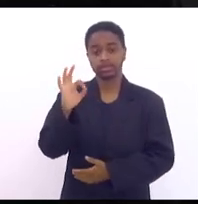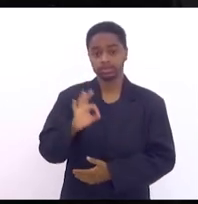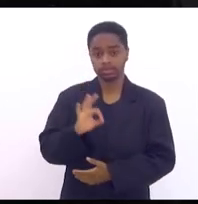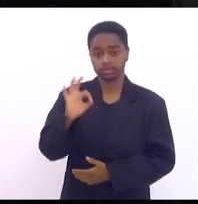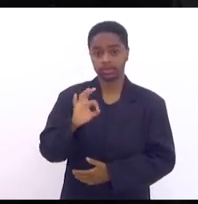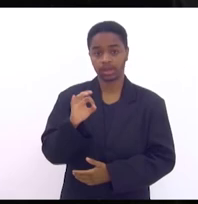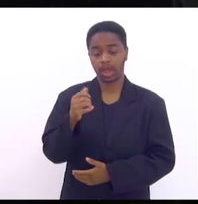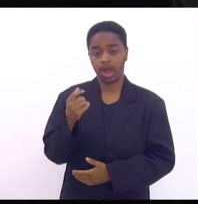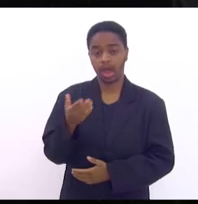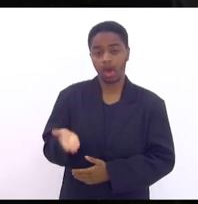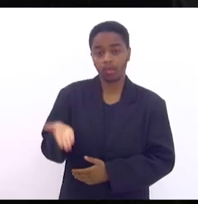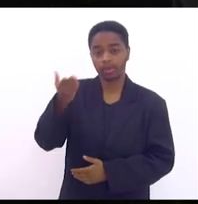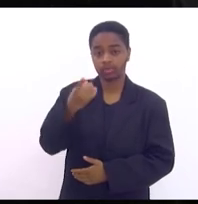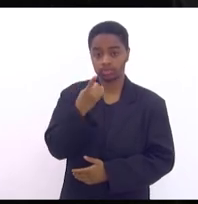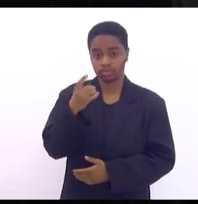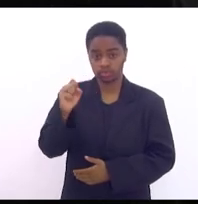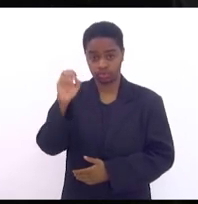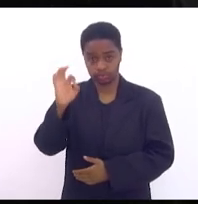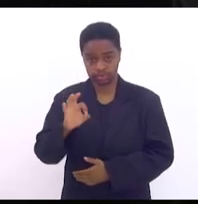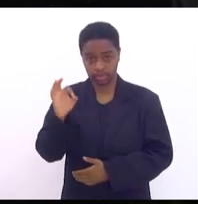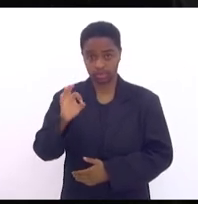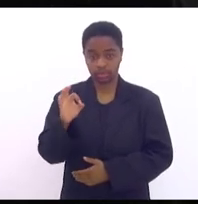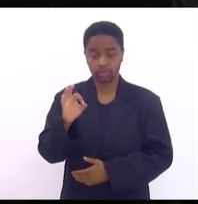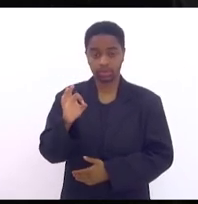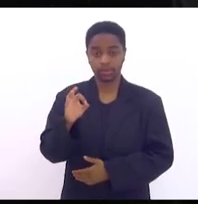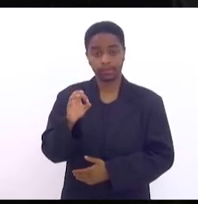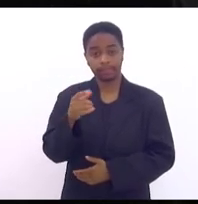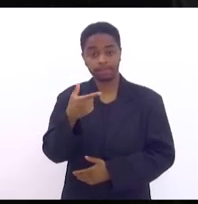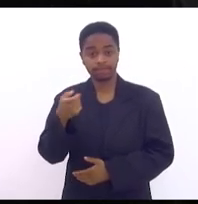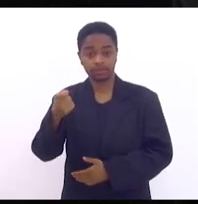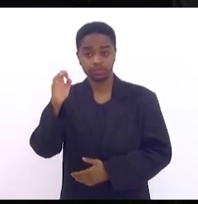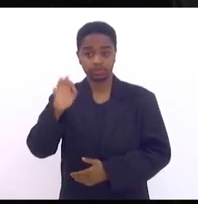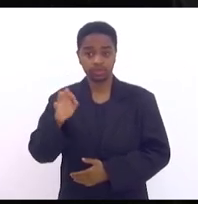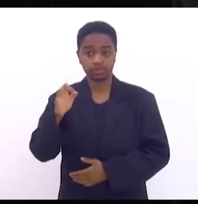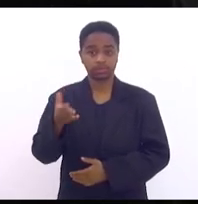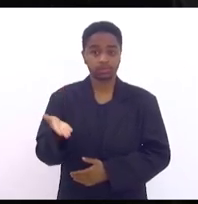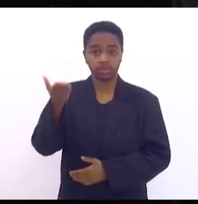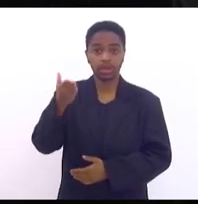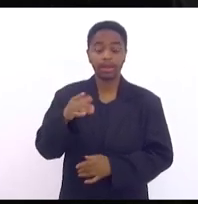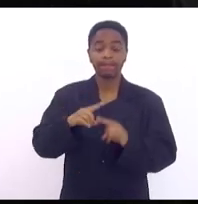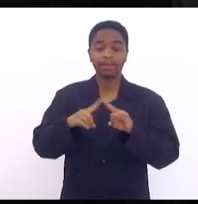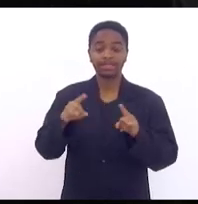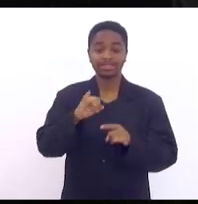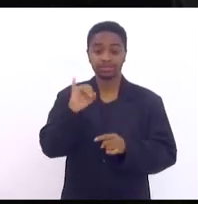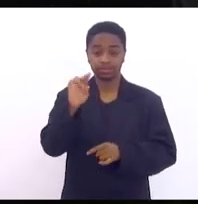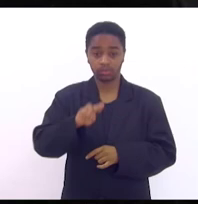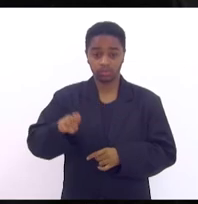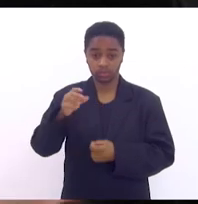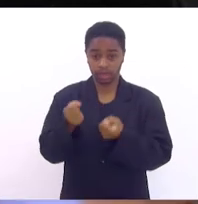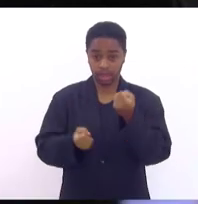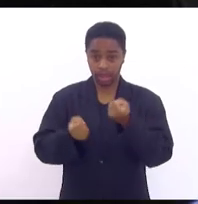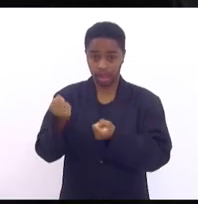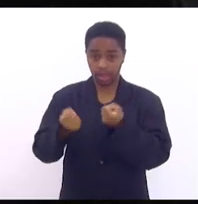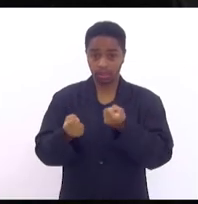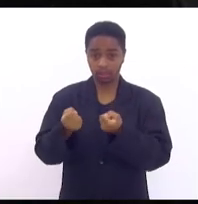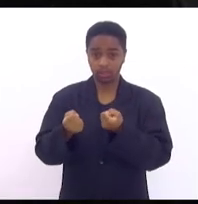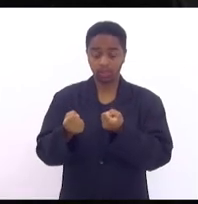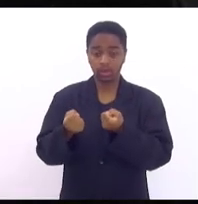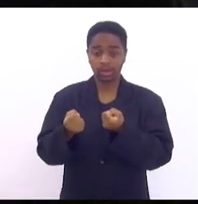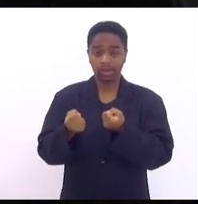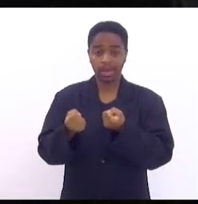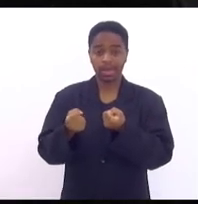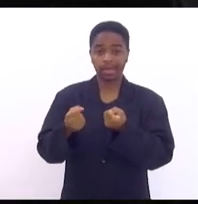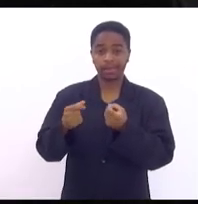para 20%. Para quem anda de carro, isso vai ser menos sentido do que para quem anda de ônibus, de transporte público, que vai